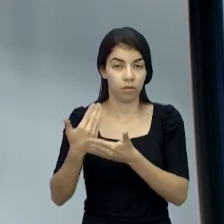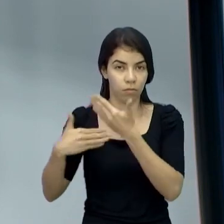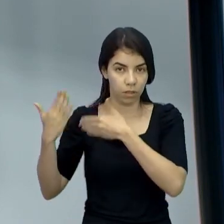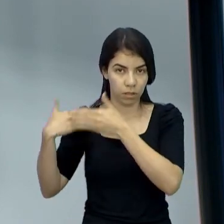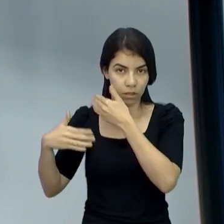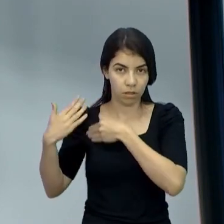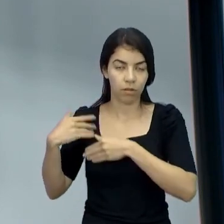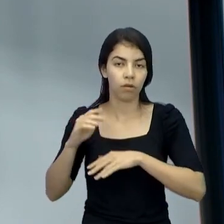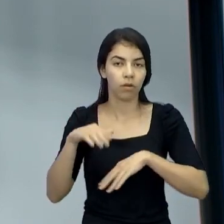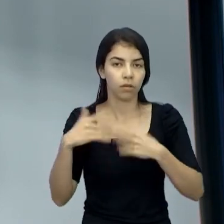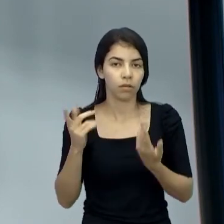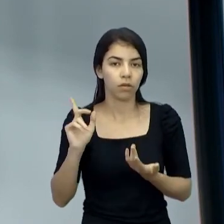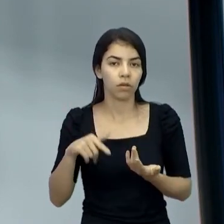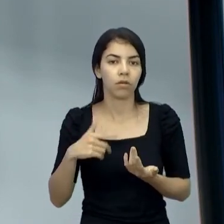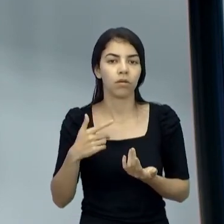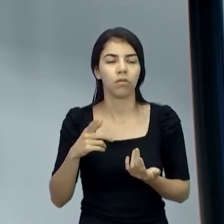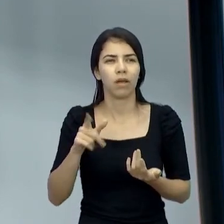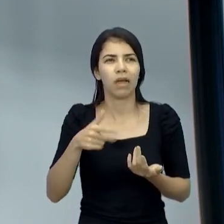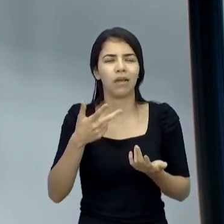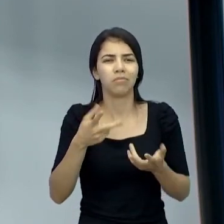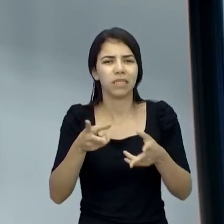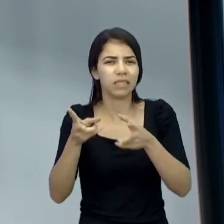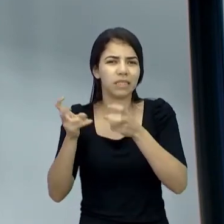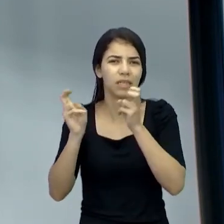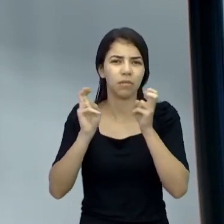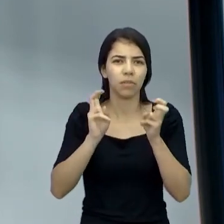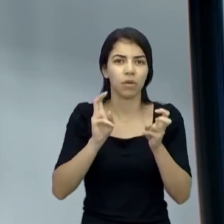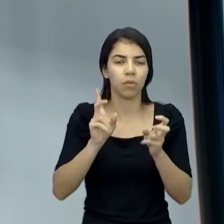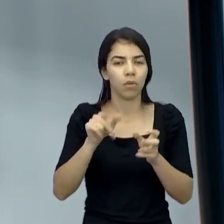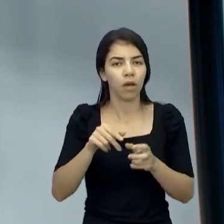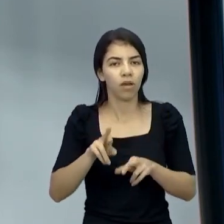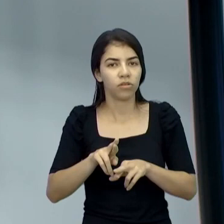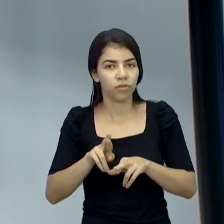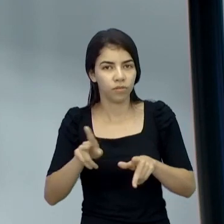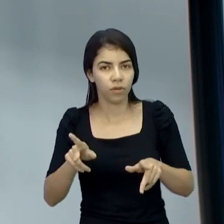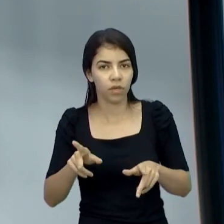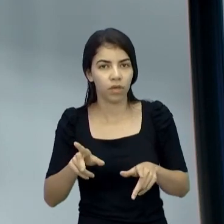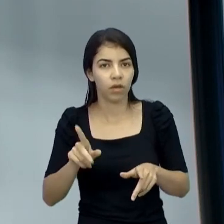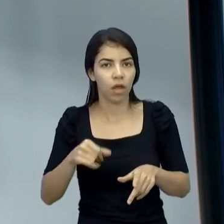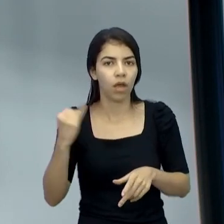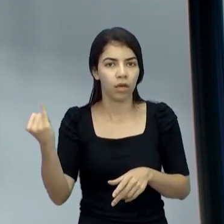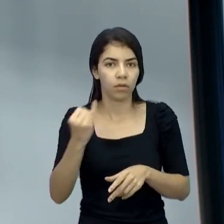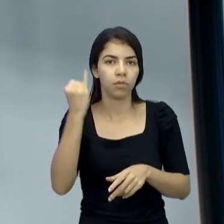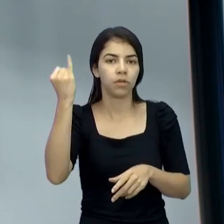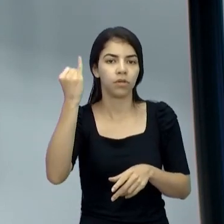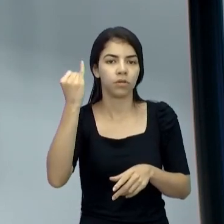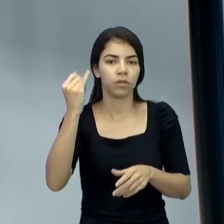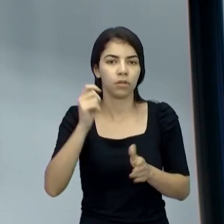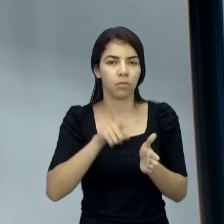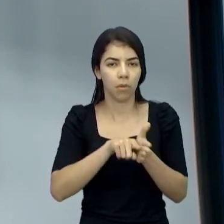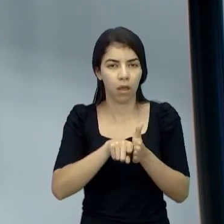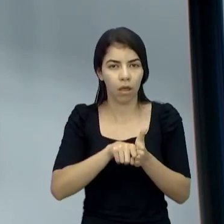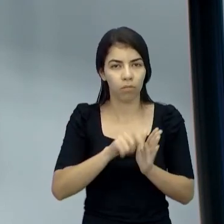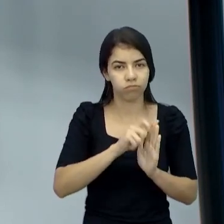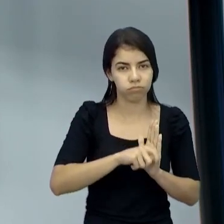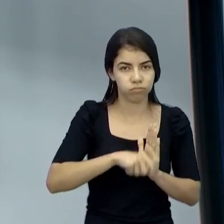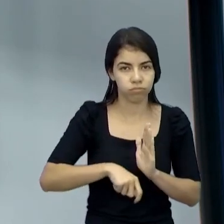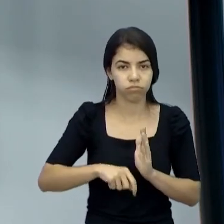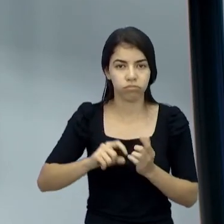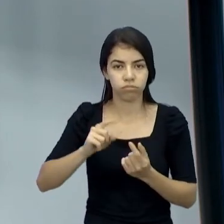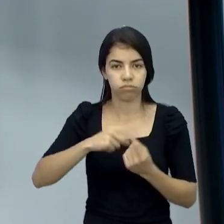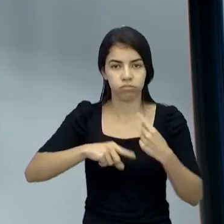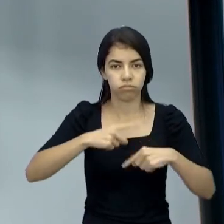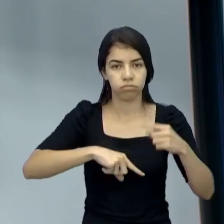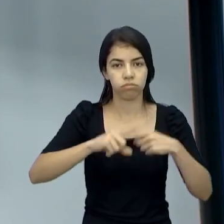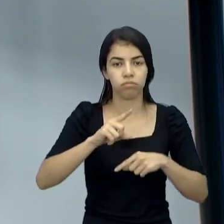Então veja como a coisa é densa, veja como a coisa é rica e como ela pode gerar mais e mais pesquisas. Legal? Mas tem mais coisas